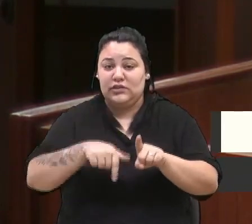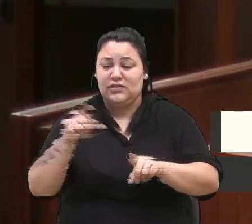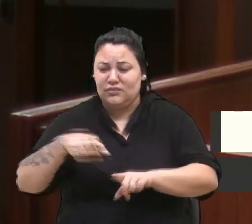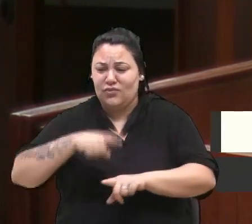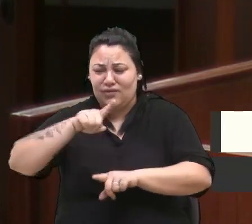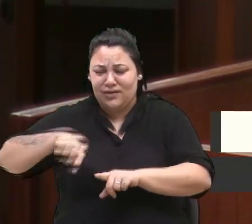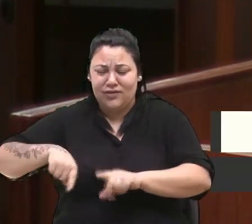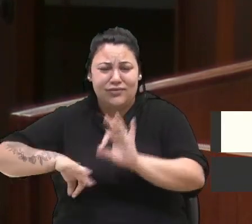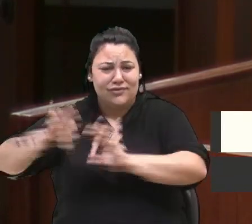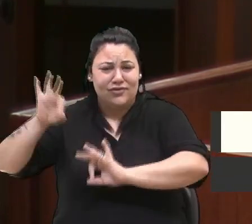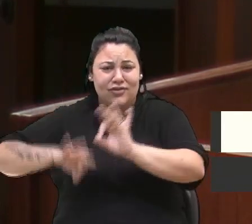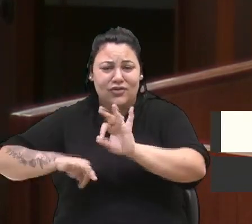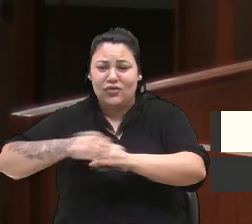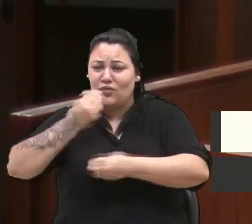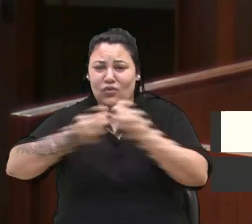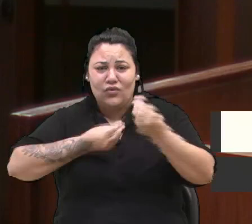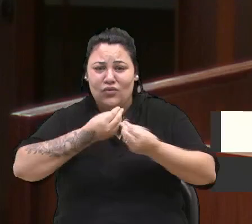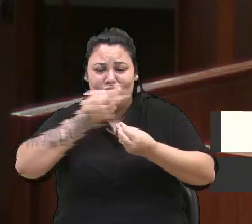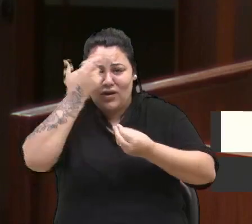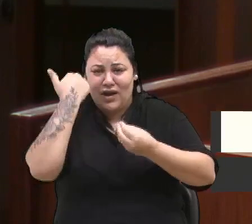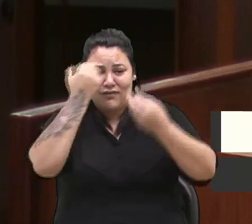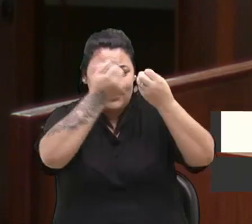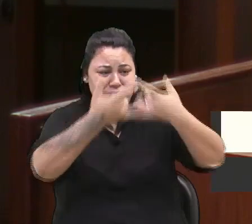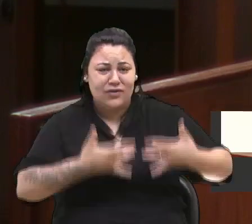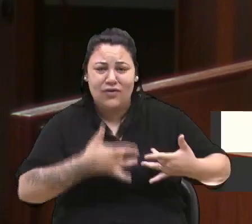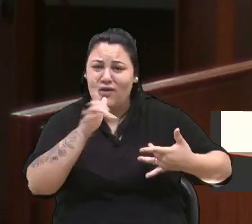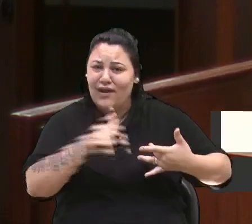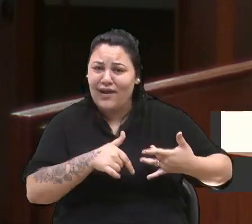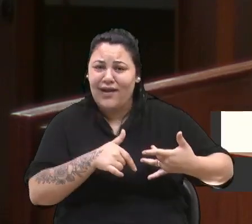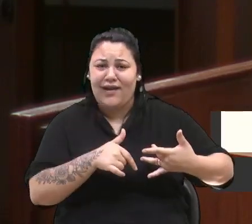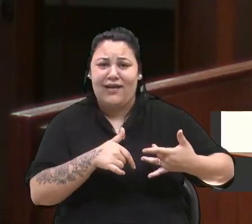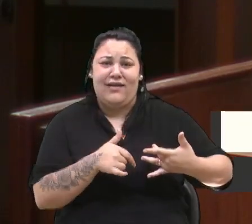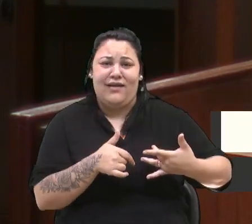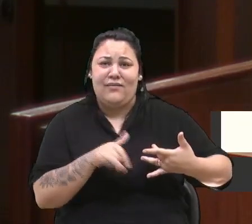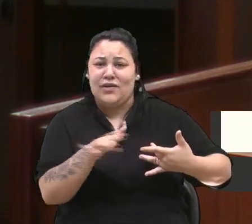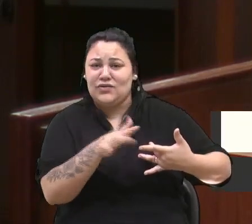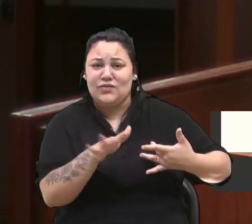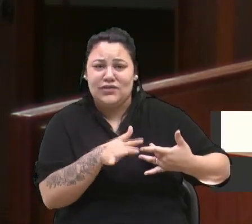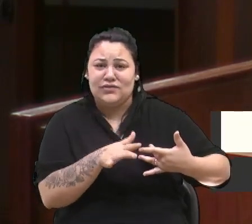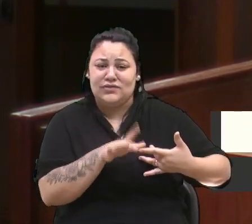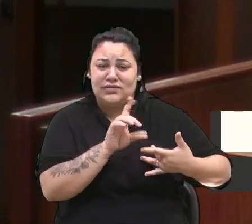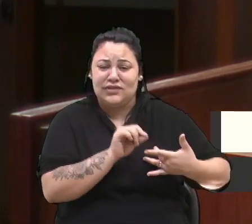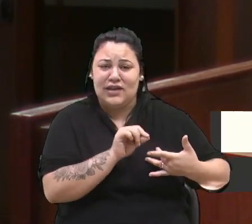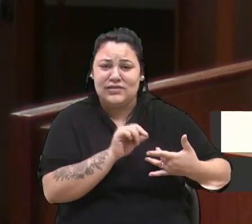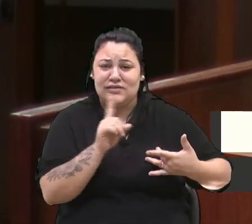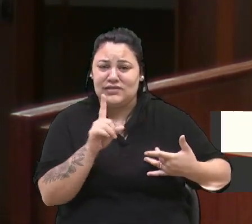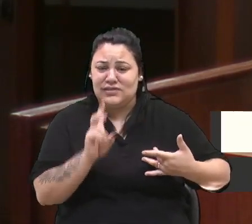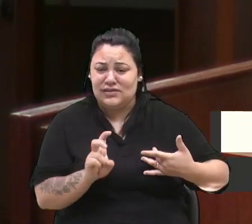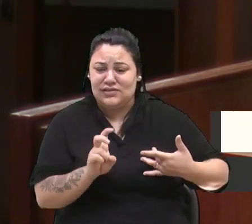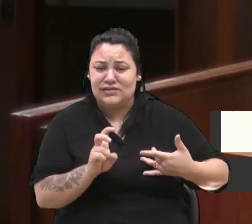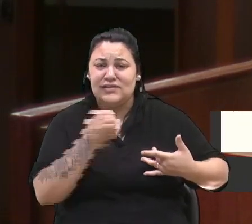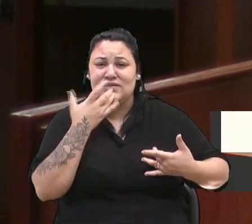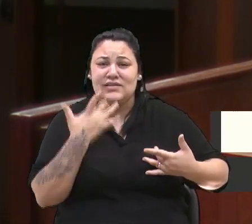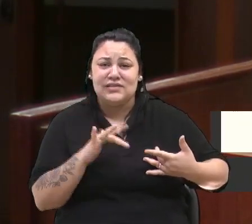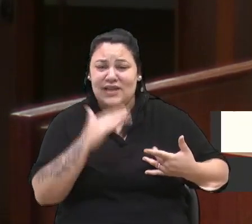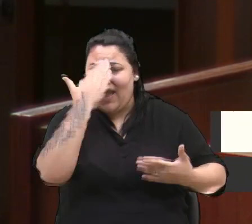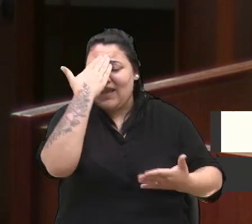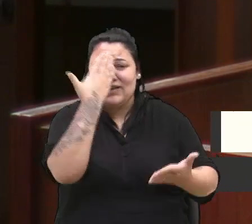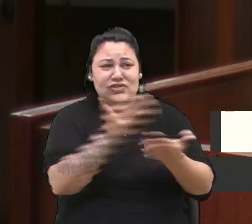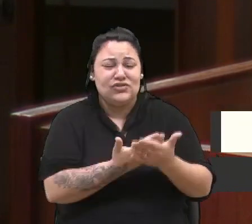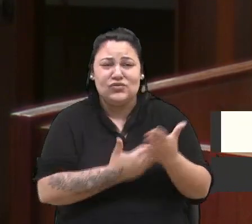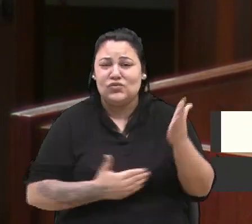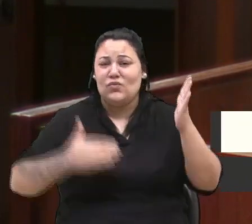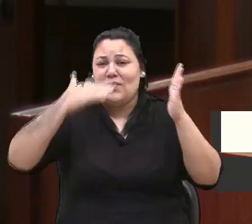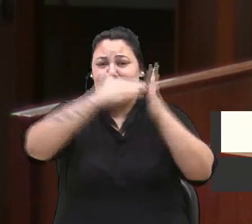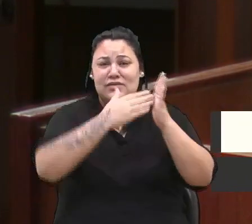como o vereador Rafael falou, é um veto de em torno de 10, 15 crianças, acredito que no máximo vamos botar